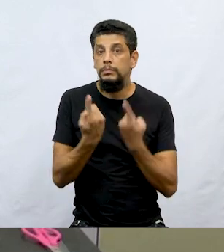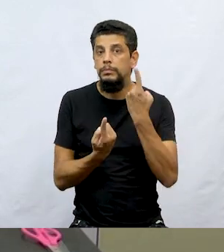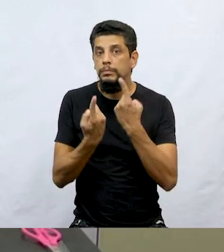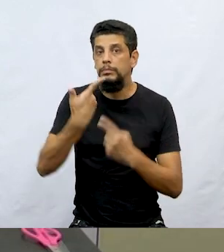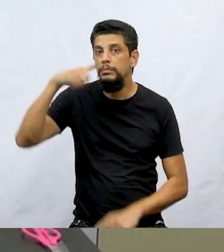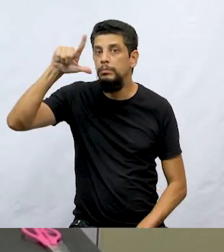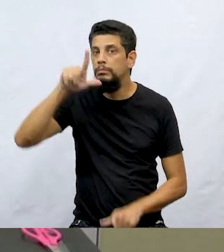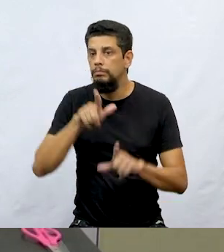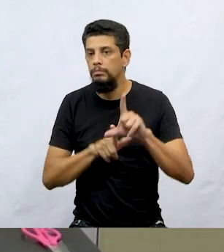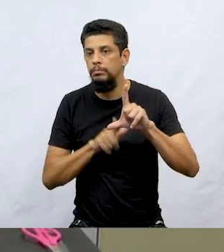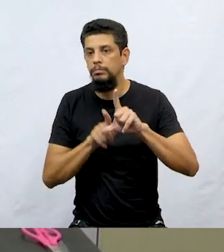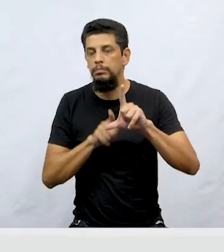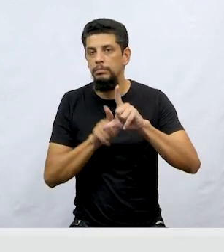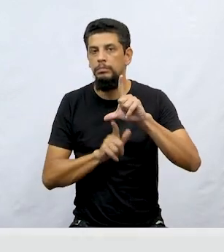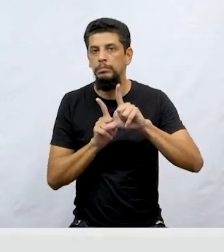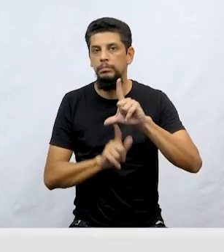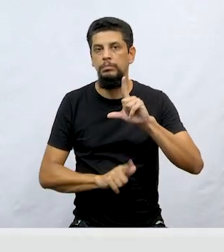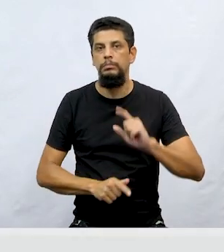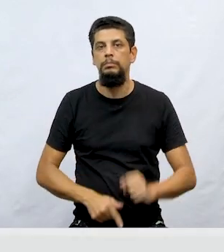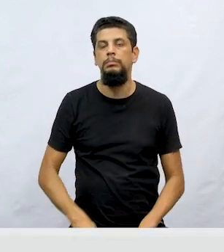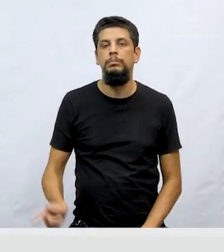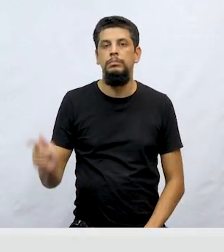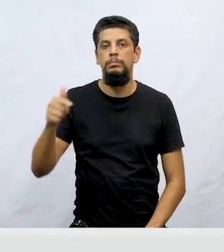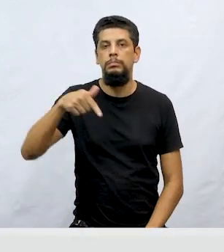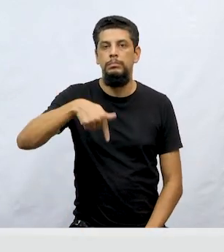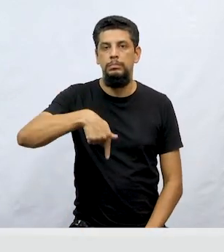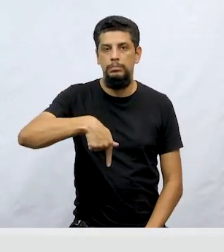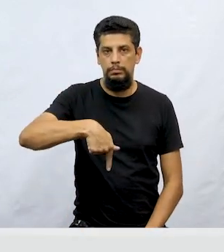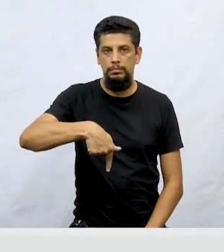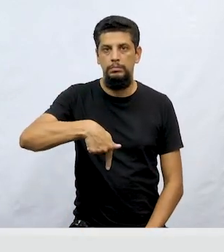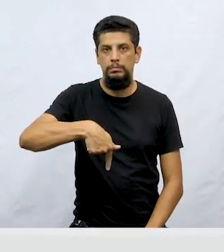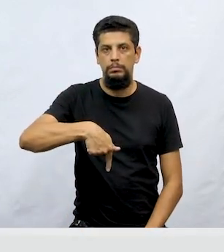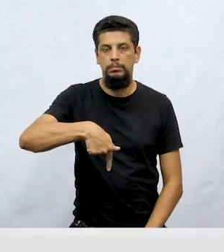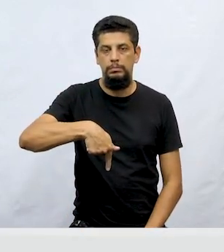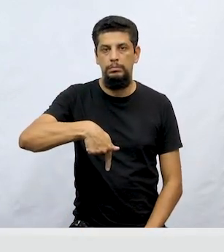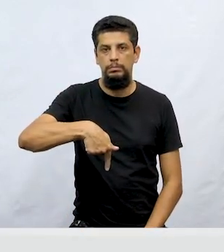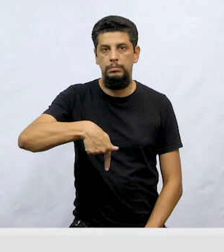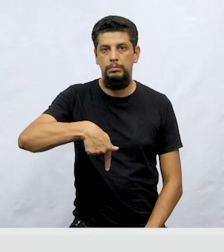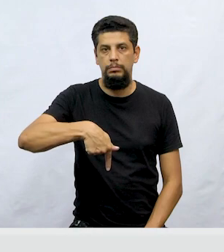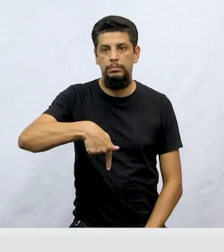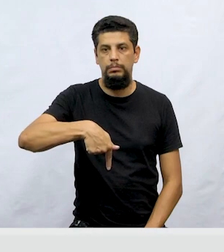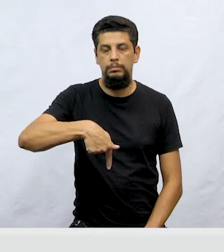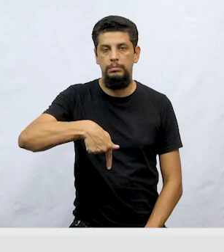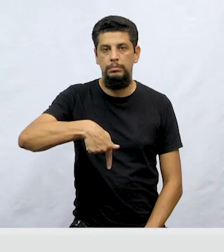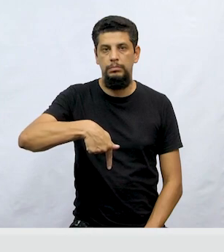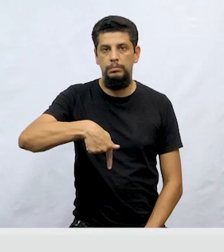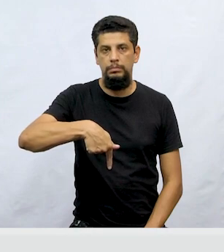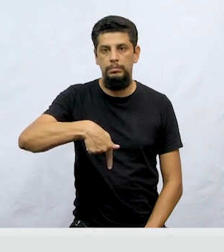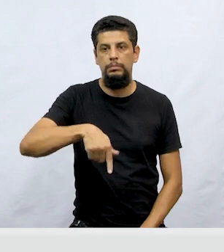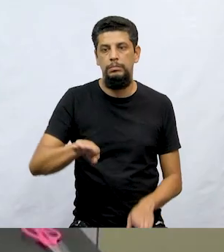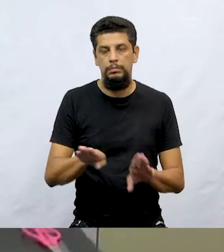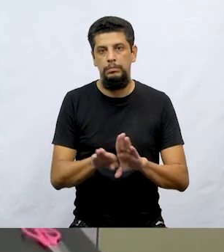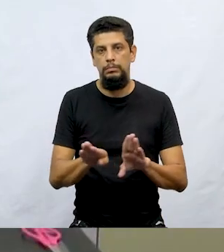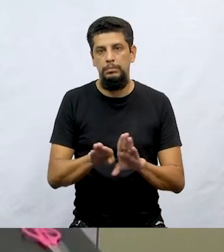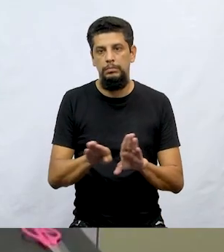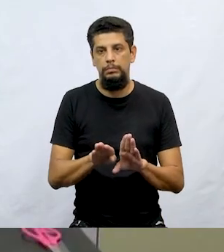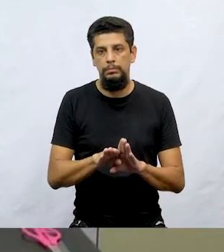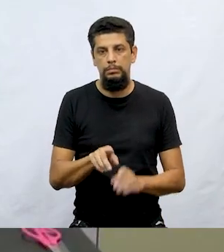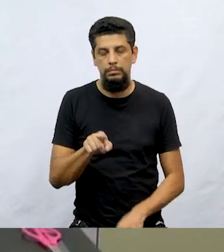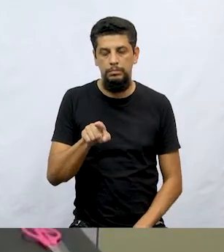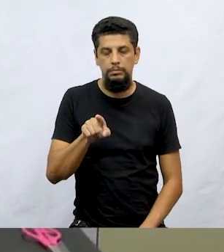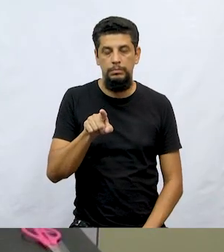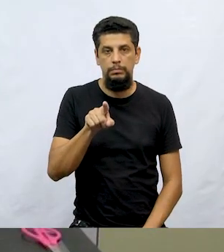Qual a próxima letra, professora? Q. Q. Q. Q. Também é